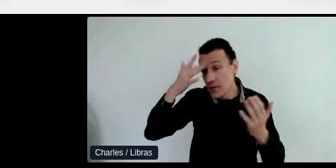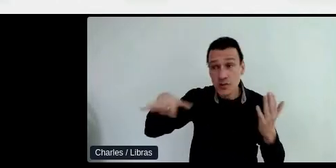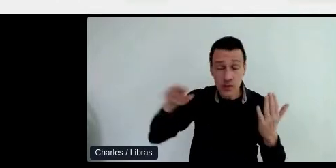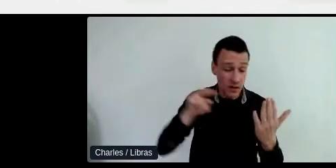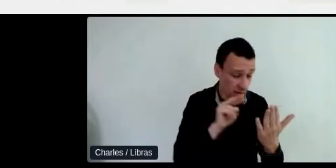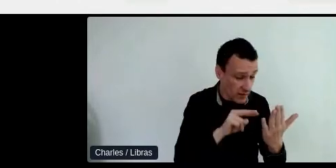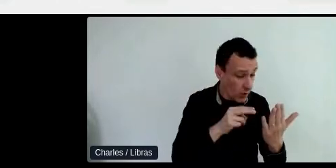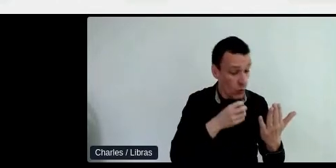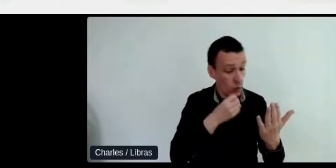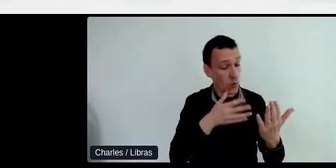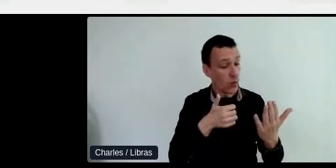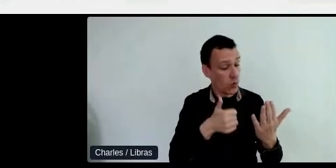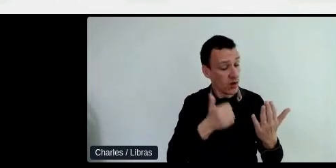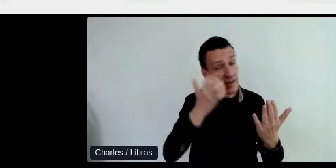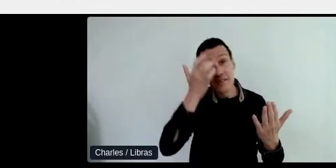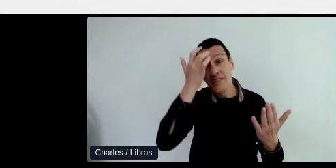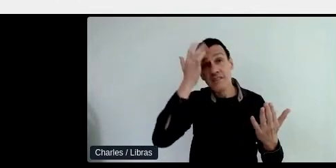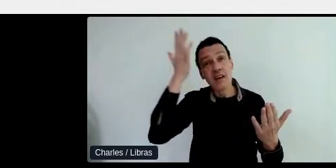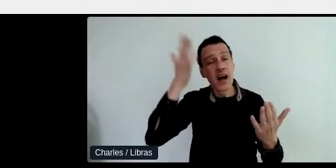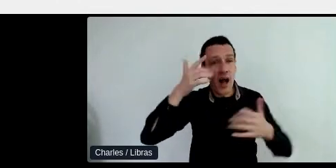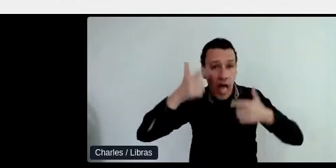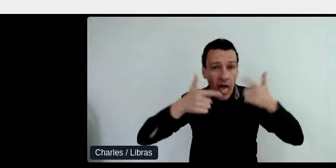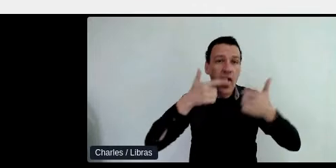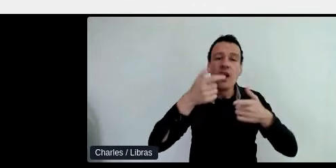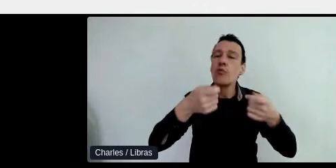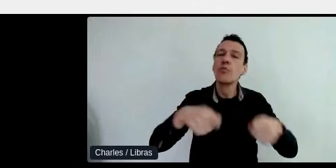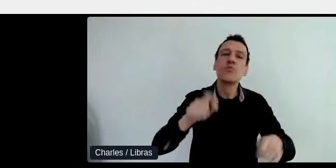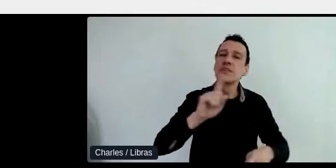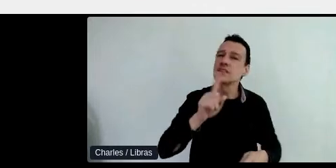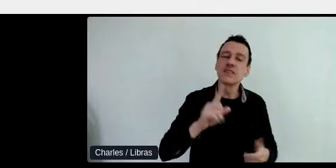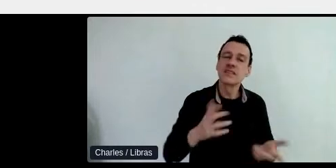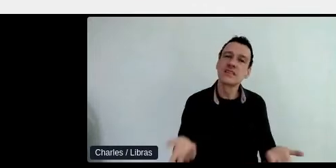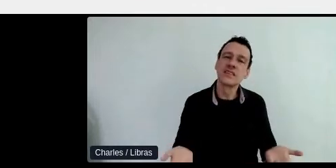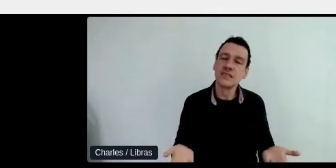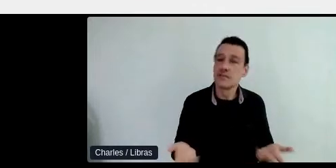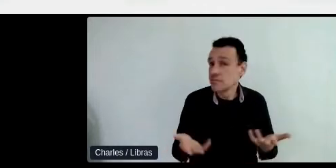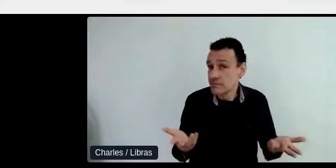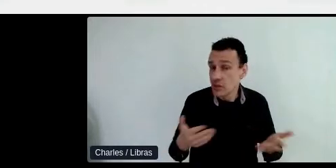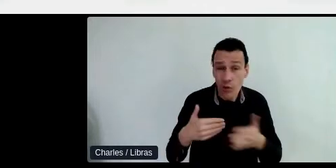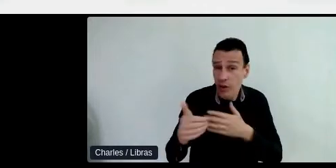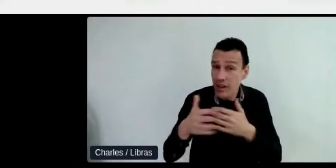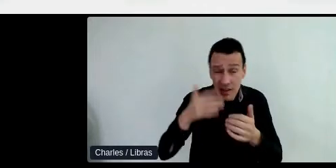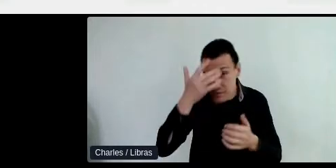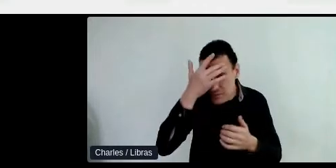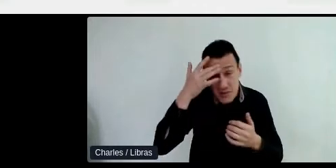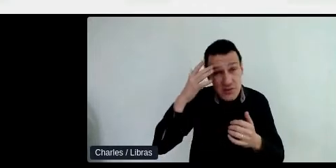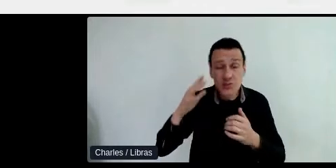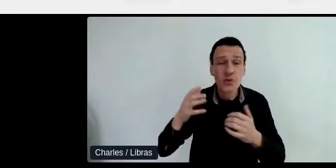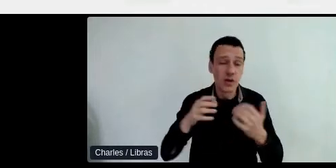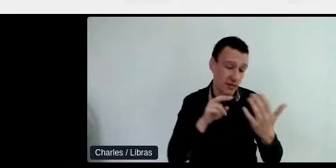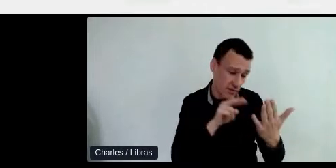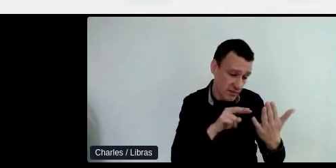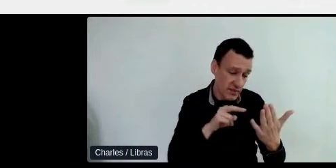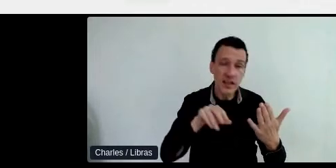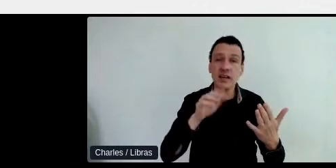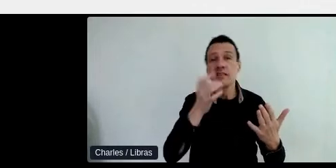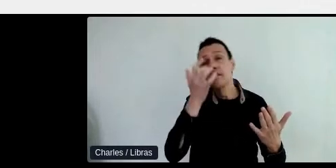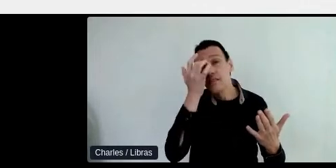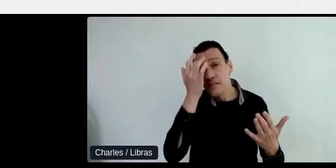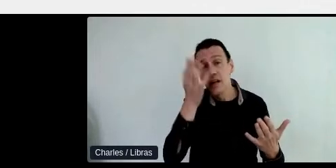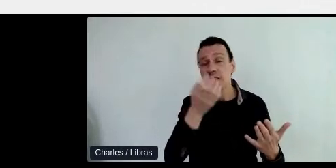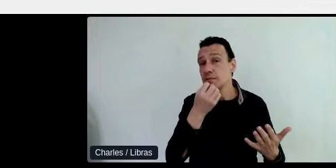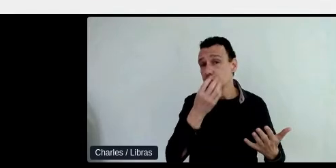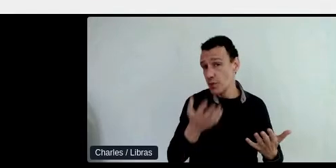menos trabalhosa. Então, para qualquer um, isso facilita, né? Então, não é